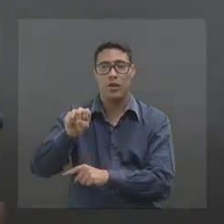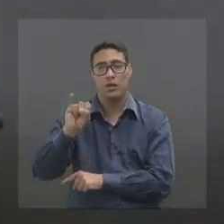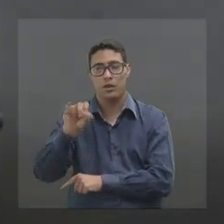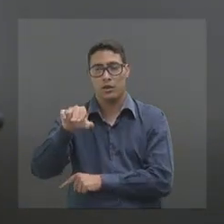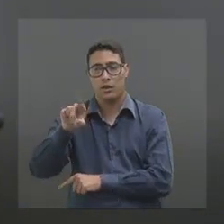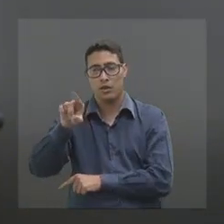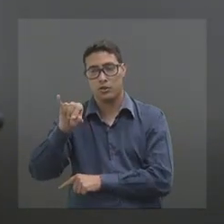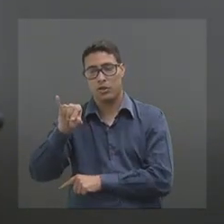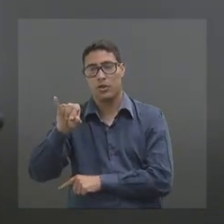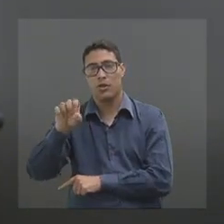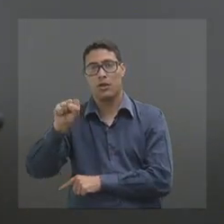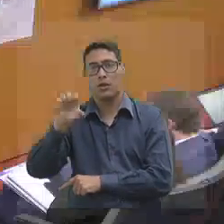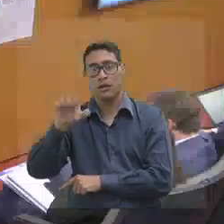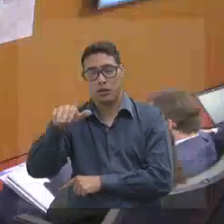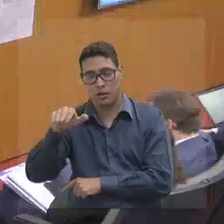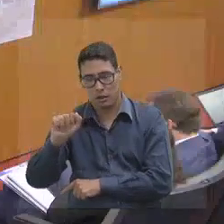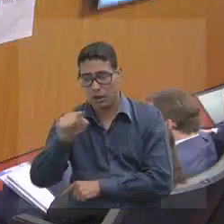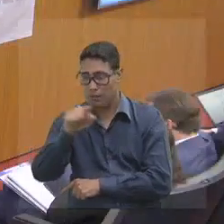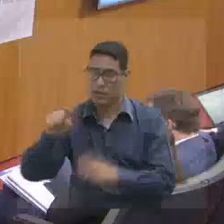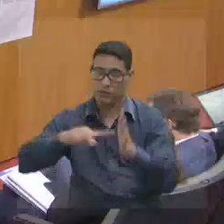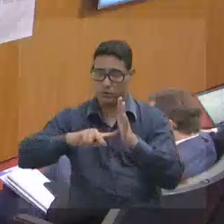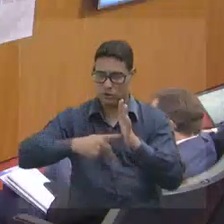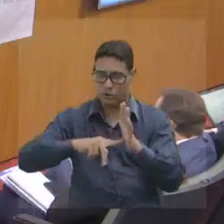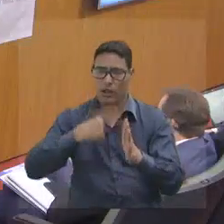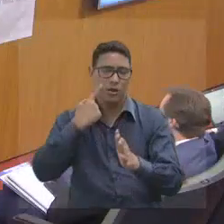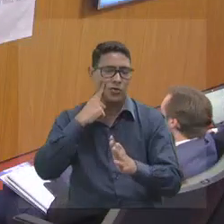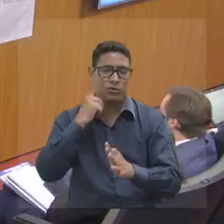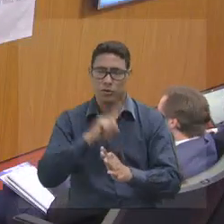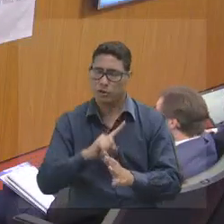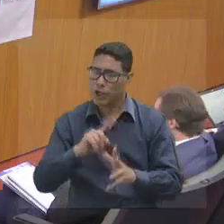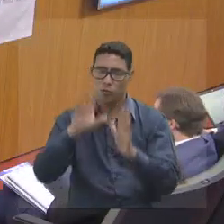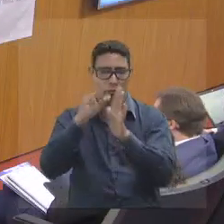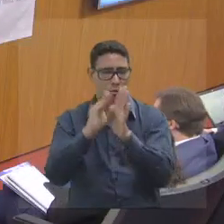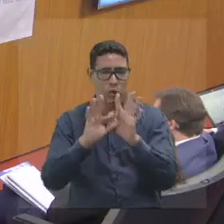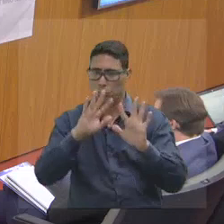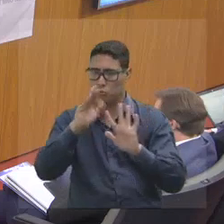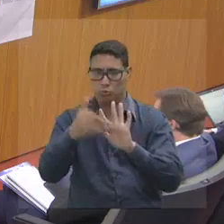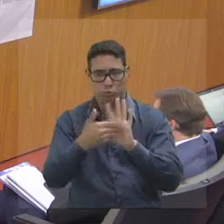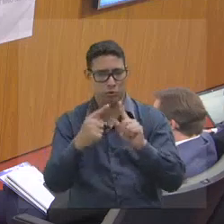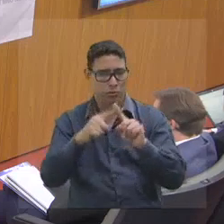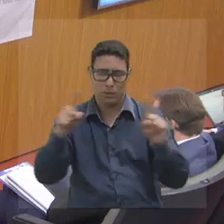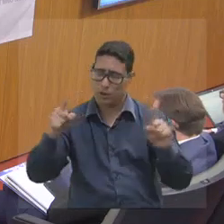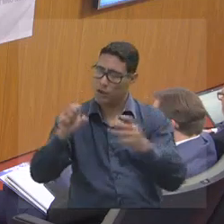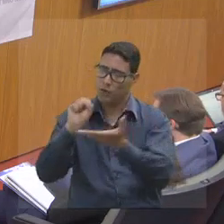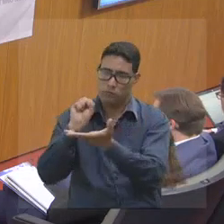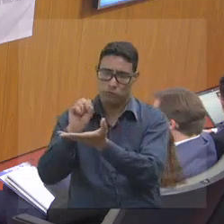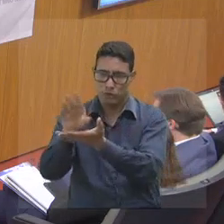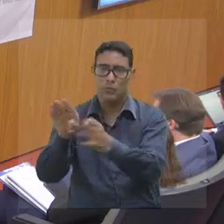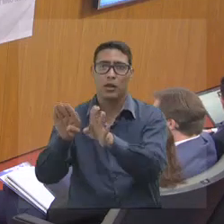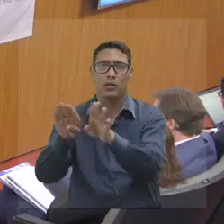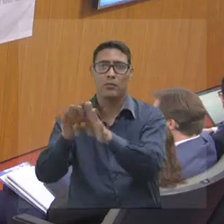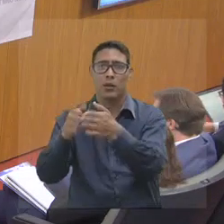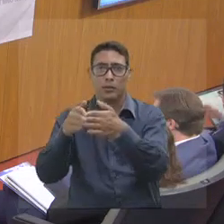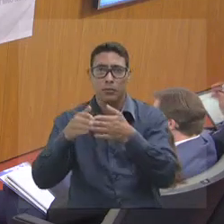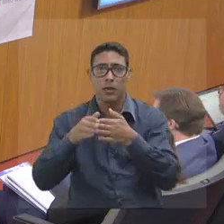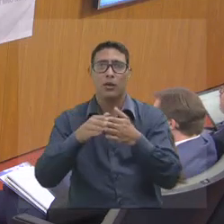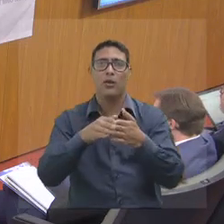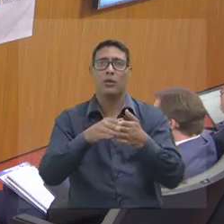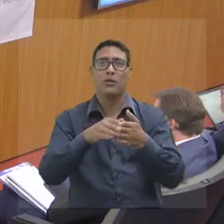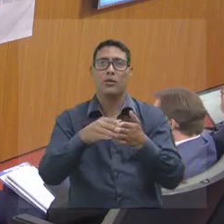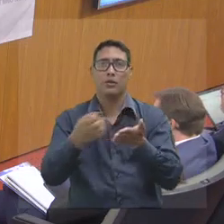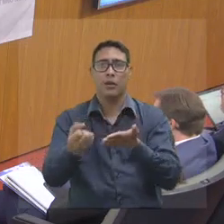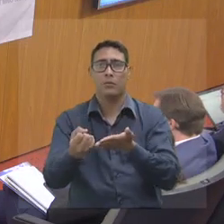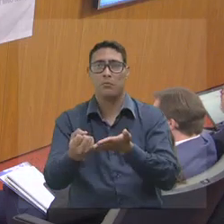de fato não vou ter aqui né de cabeça o conteúdo de todas elas mas eu vou te encaminhar também peço a Letícia então eu sei que você me mandou